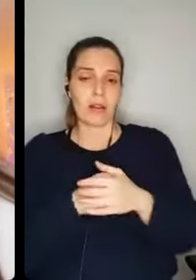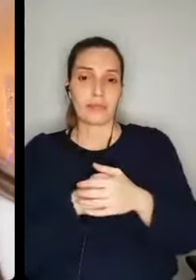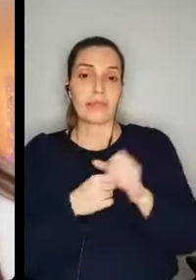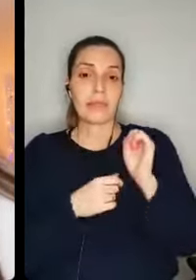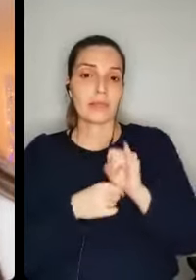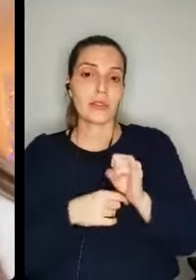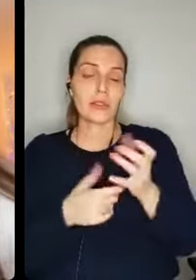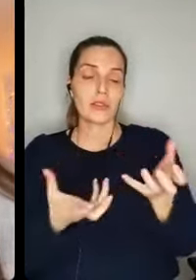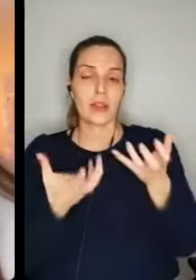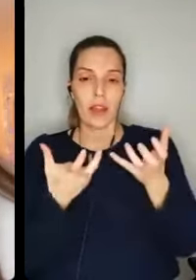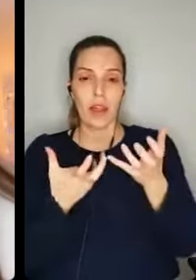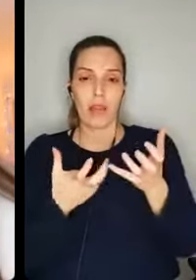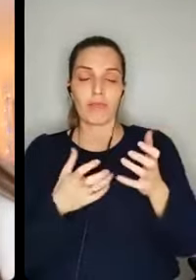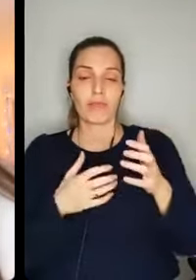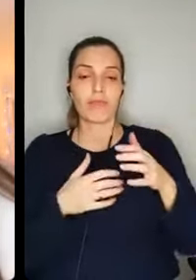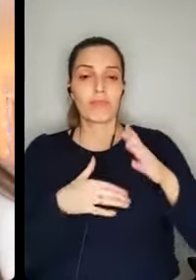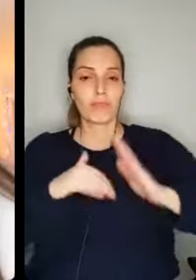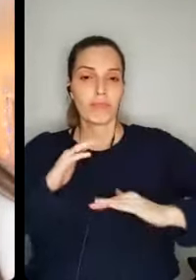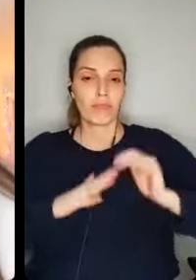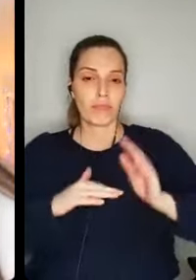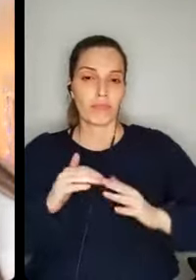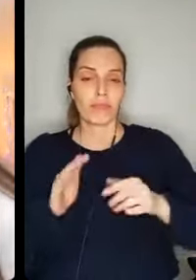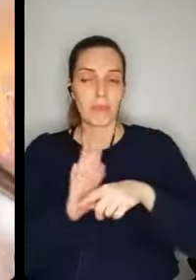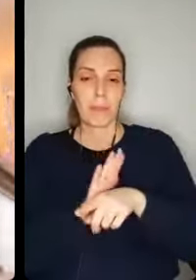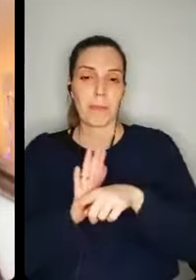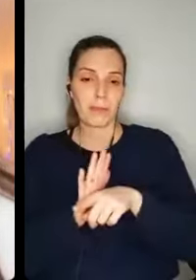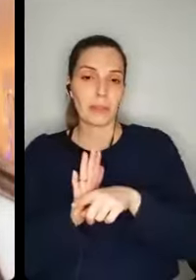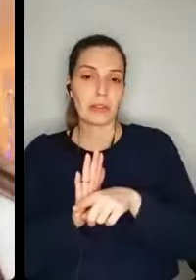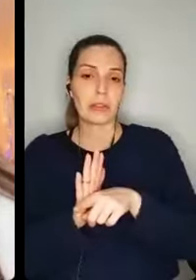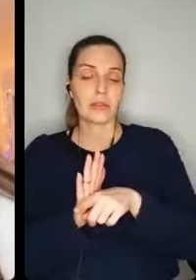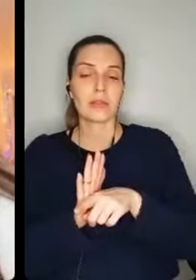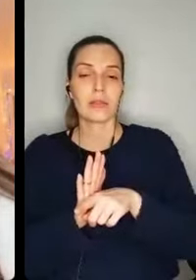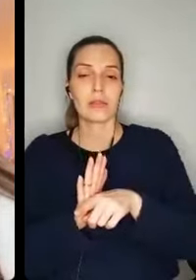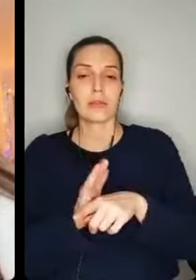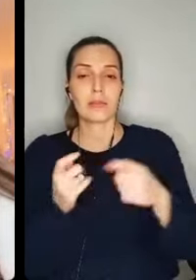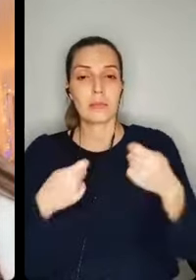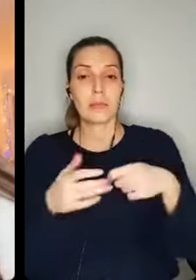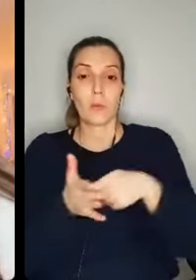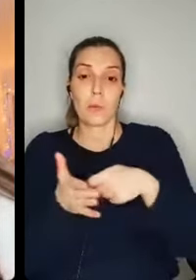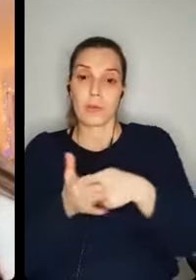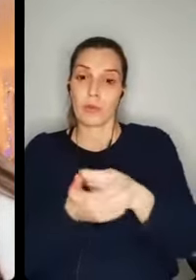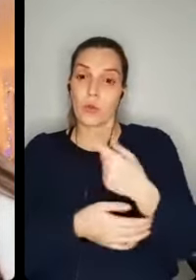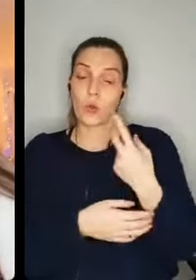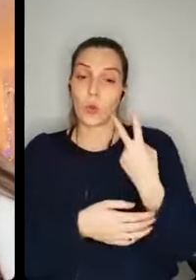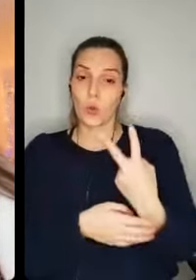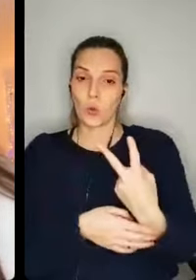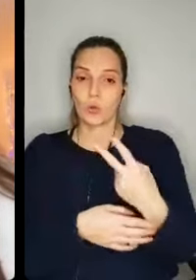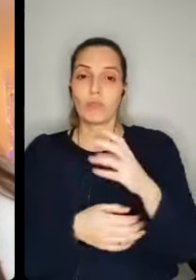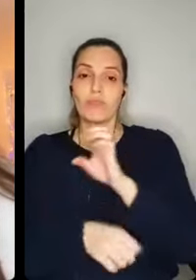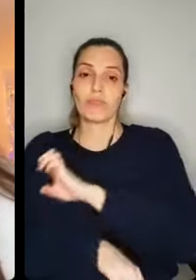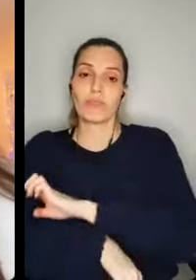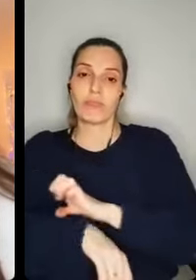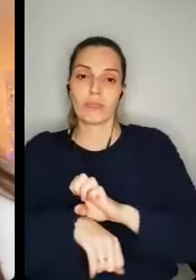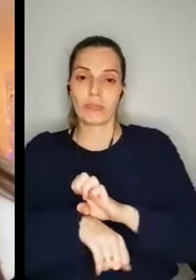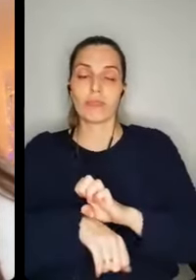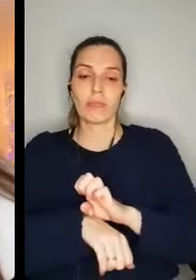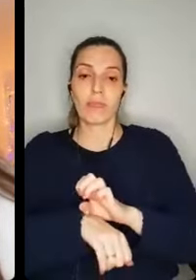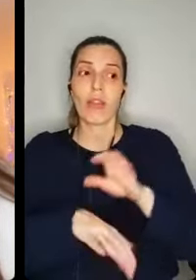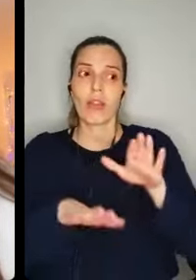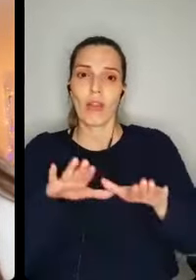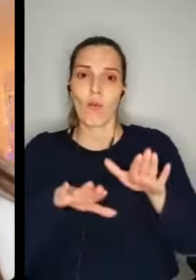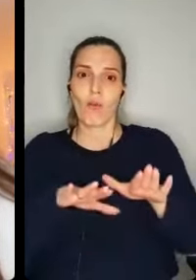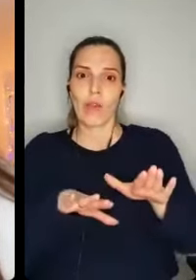pesquisa, tu obrigatoriamente vai ter que passar por algum, dois estágios, né? E talvez tu não utilize isso,